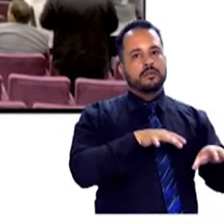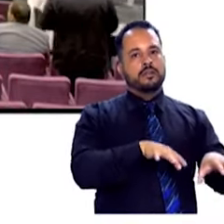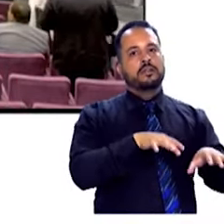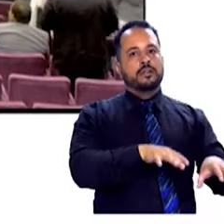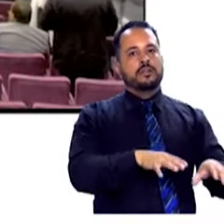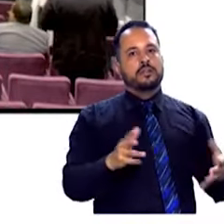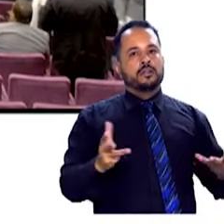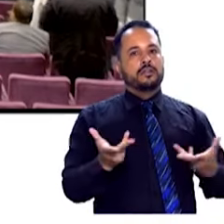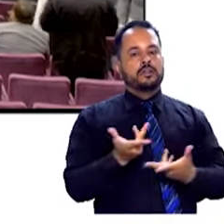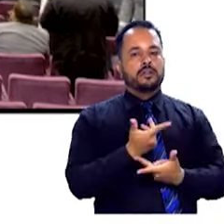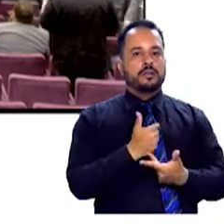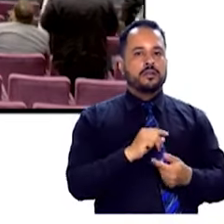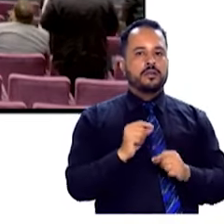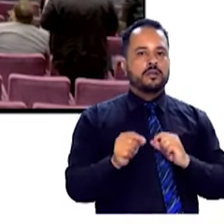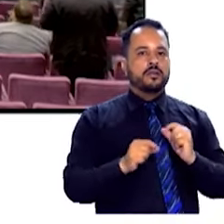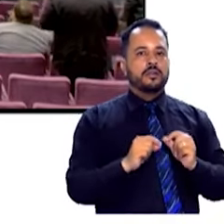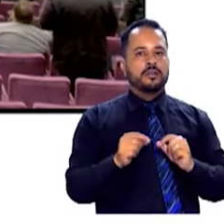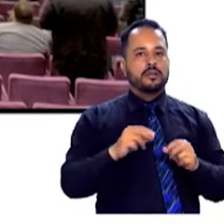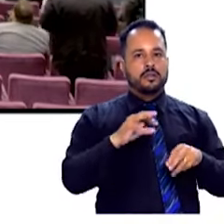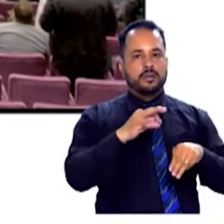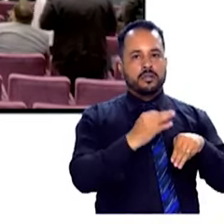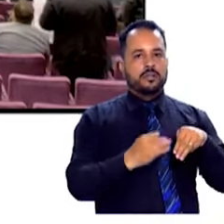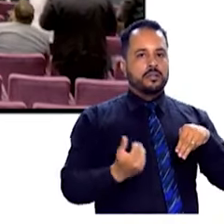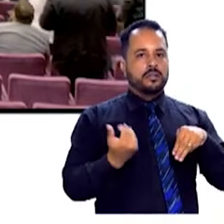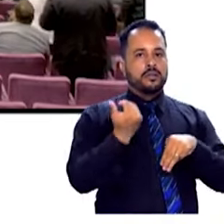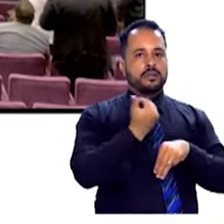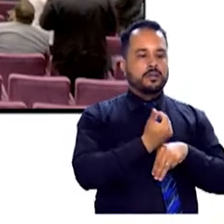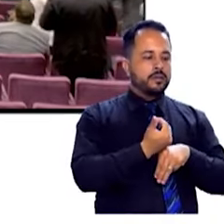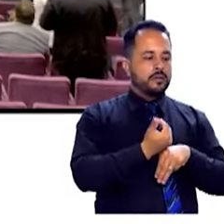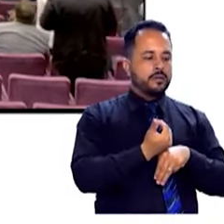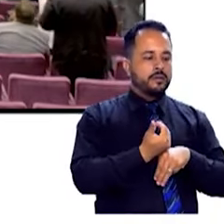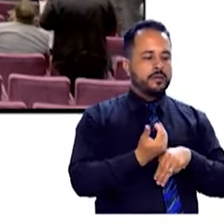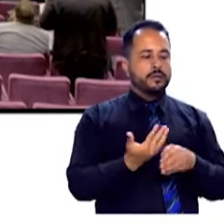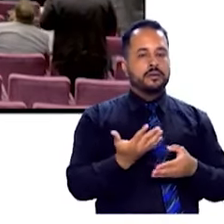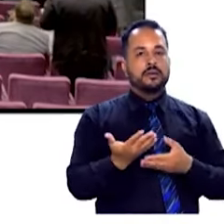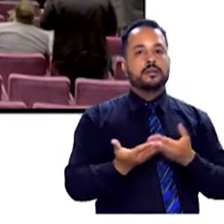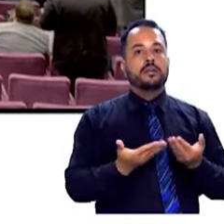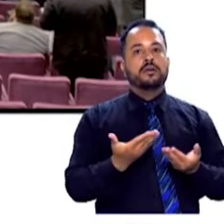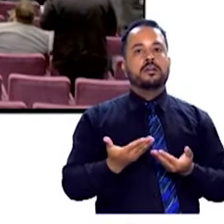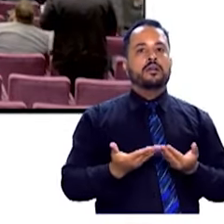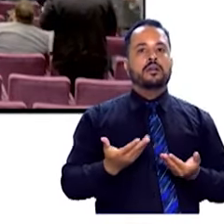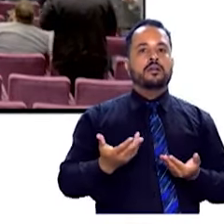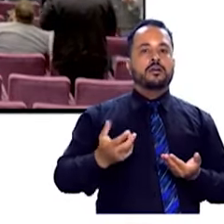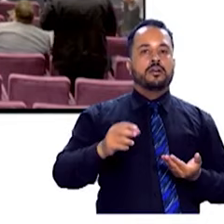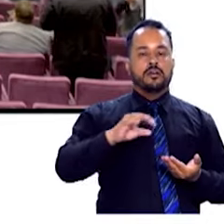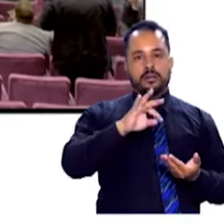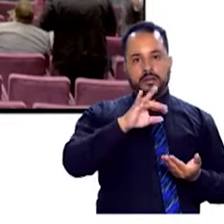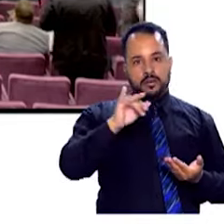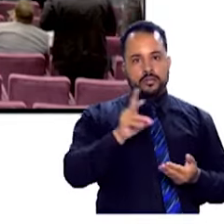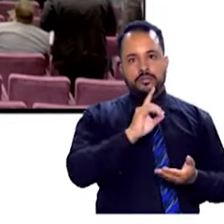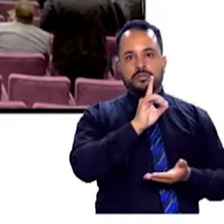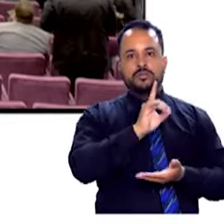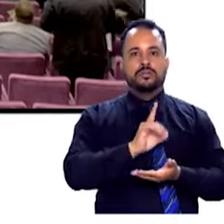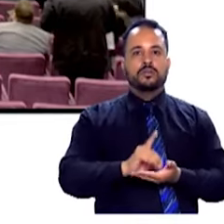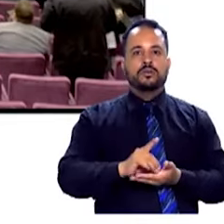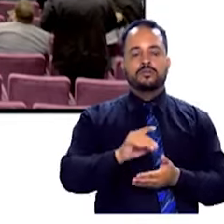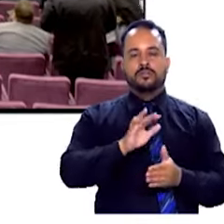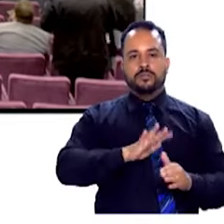moderador o senhor Ministro do Superior Tribunal de Justiça Mauro campel Marques diretor geral da